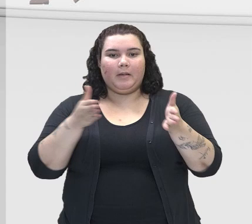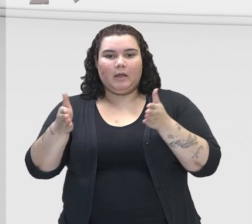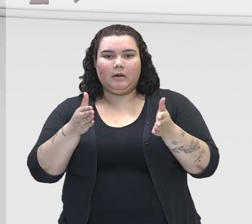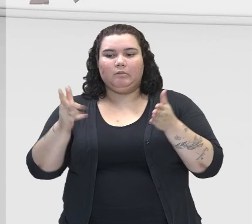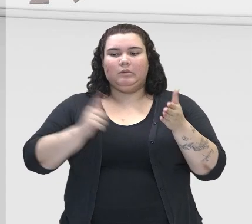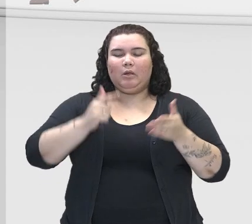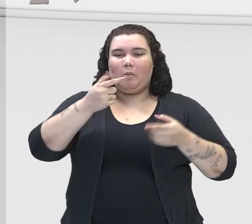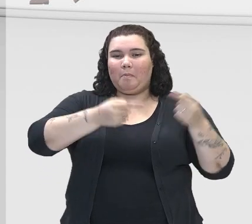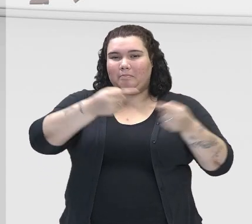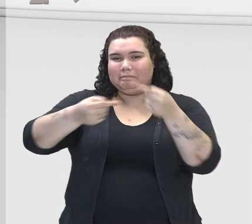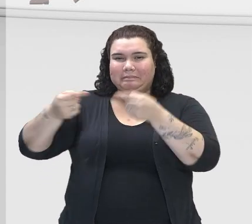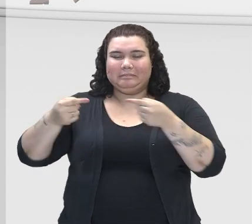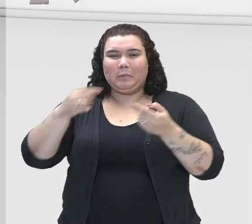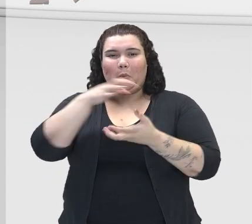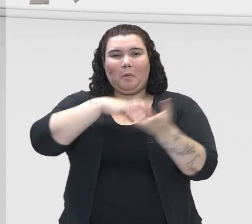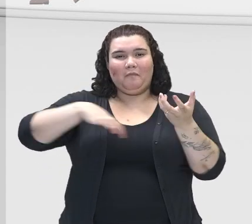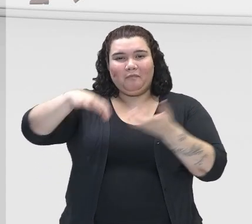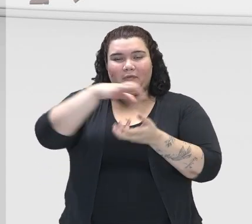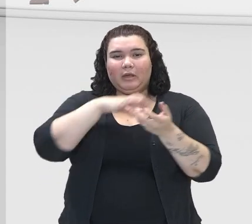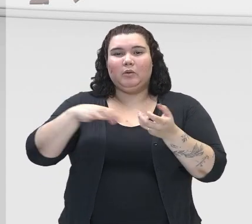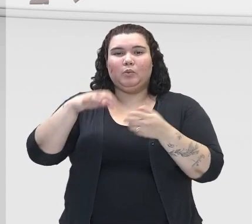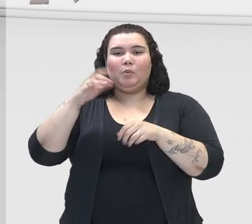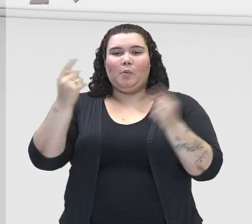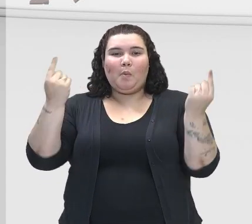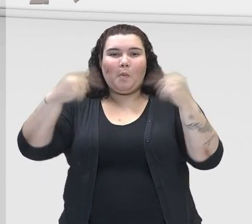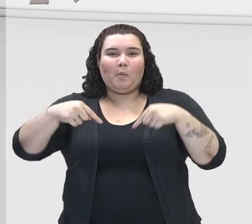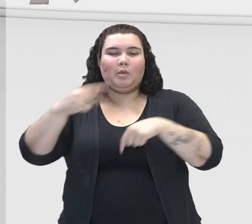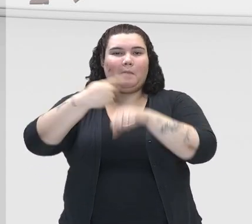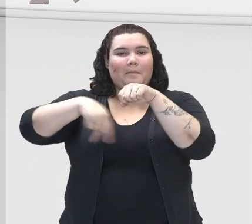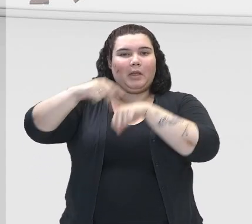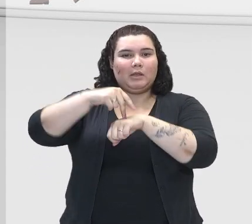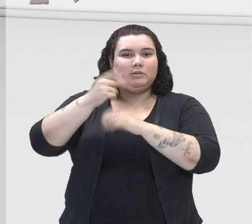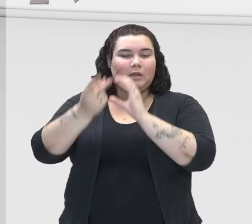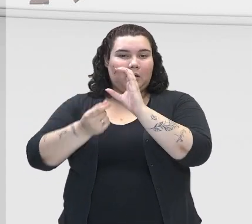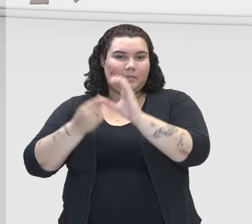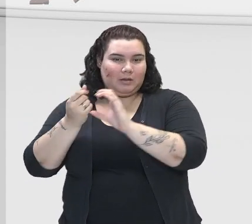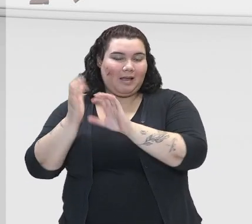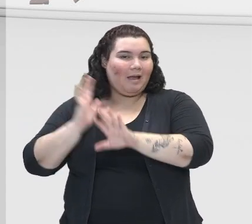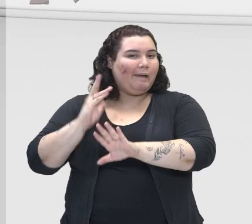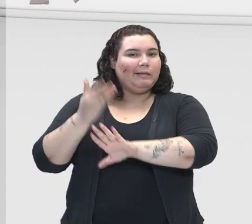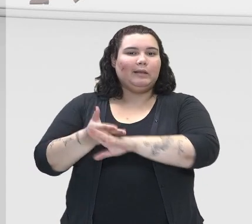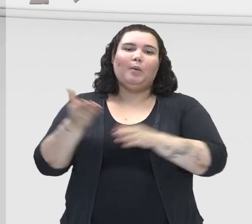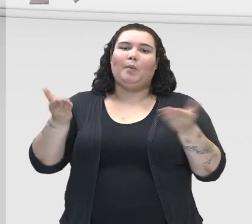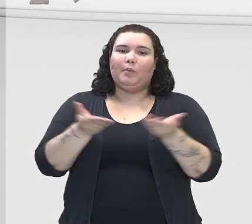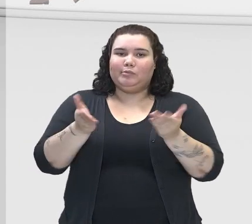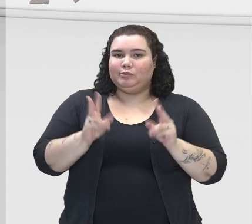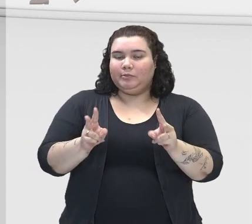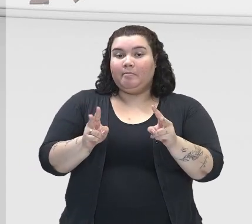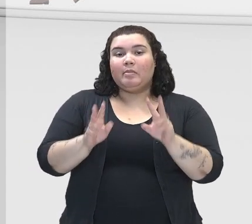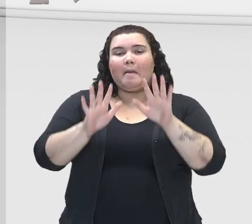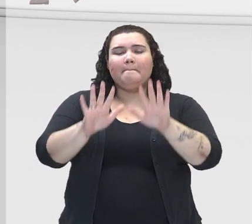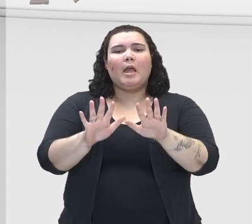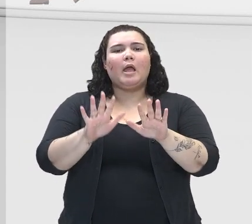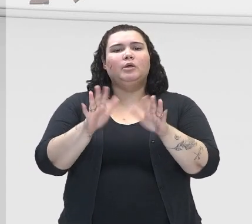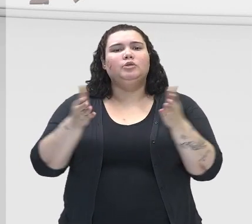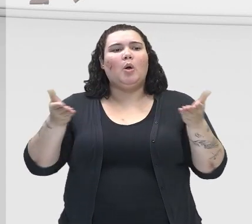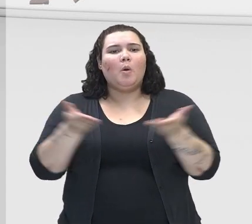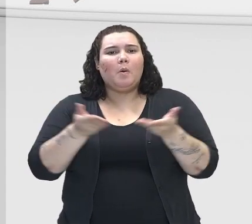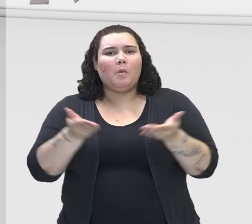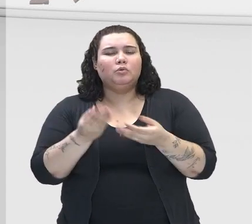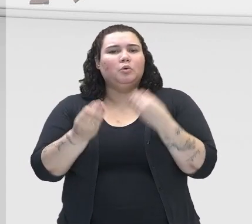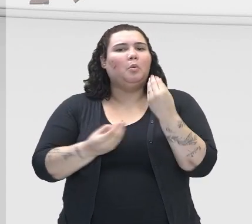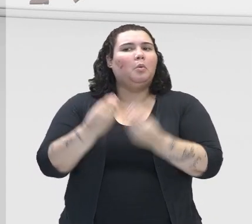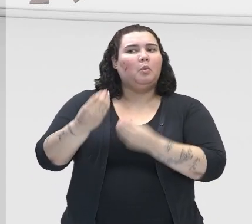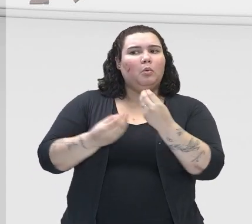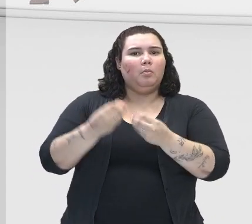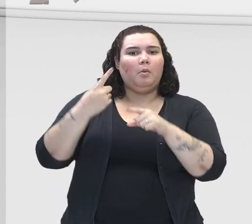né, com os países capitalistas, né? Até hoje Cuba tem essa característica. Mas como é que está hoje em dia? Né? Fidel Castro não existe mais,